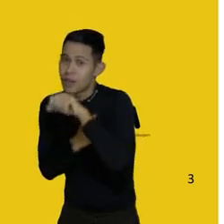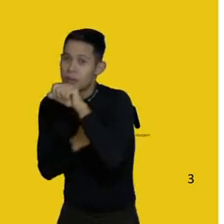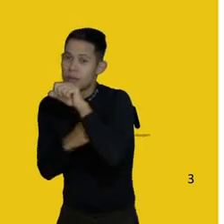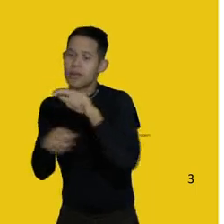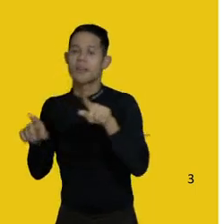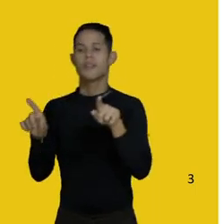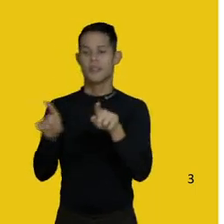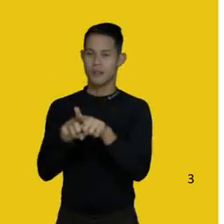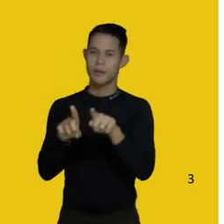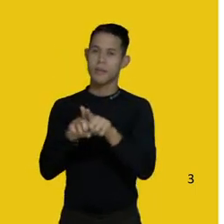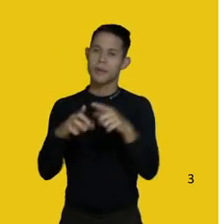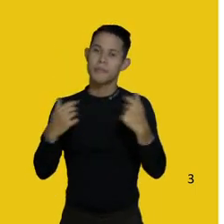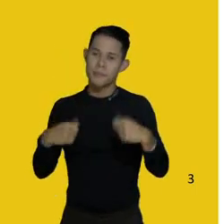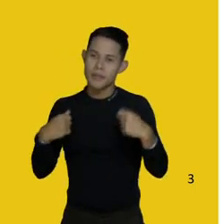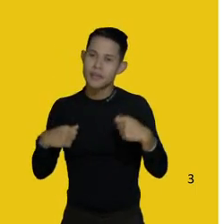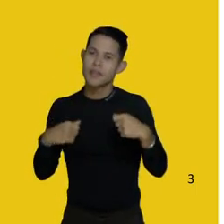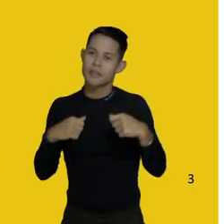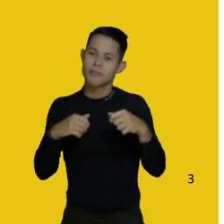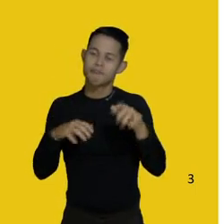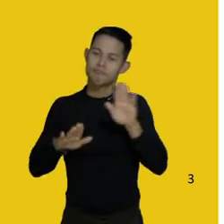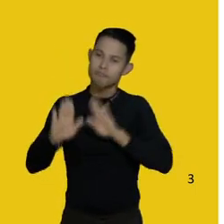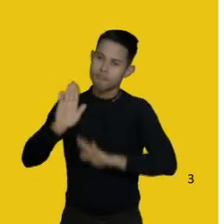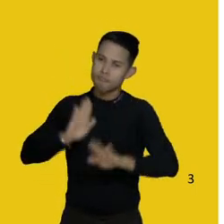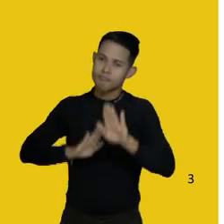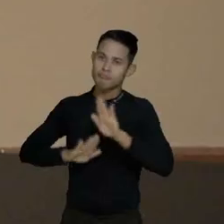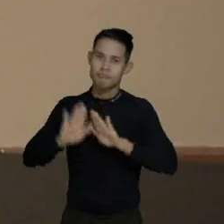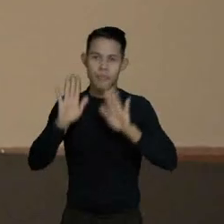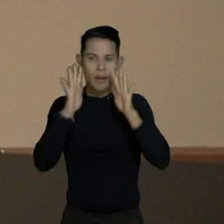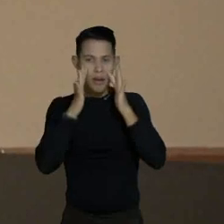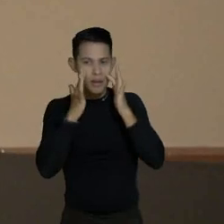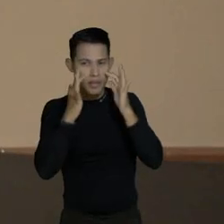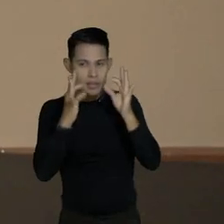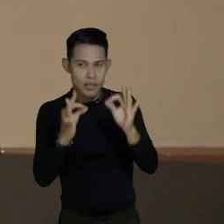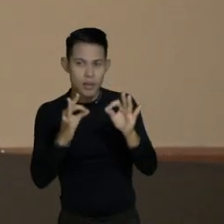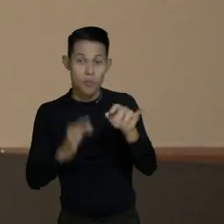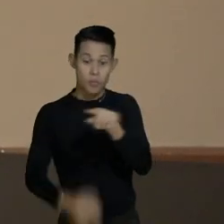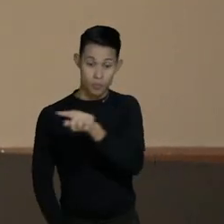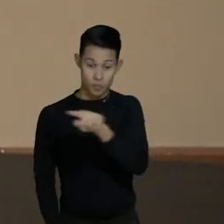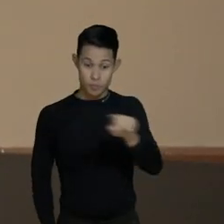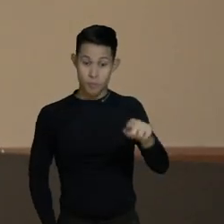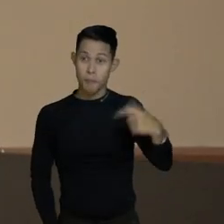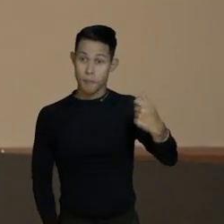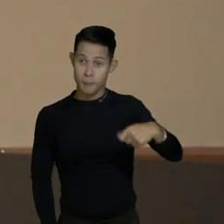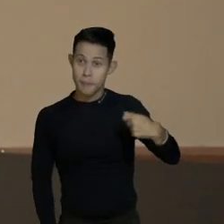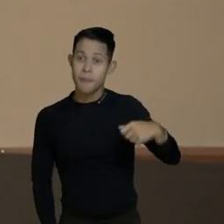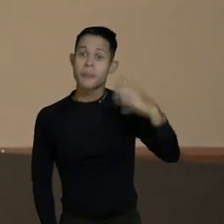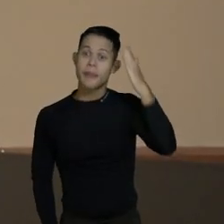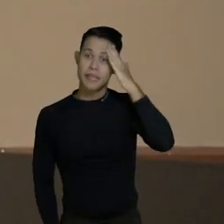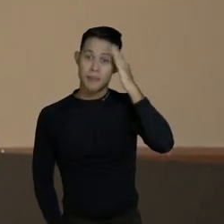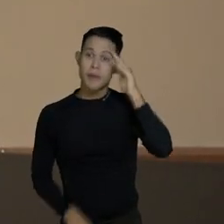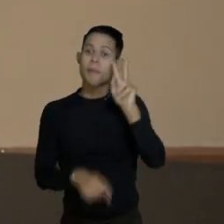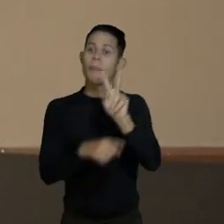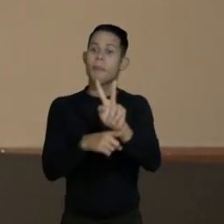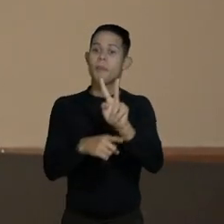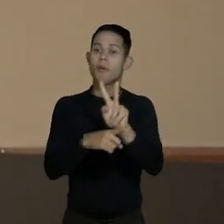que a gente tem visto muito disso né então eles precisam saber e saber se